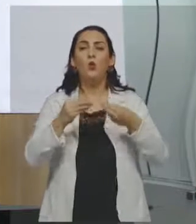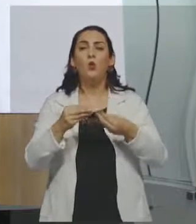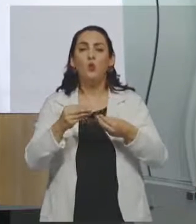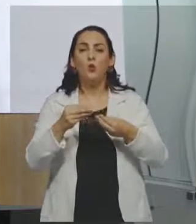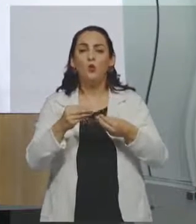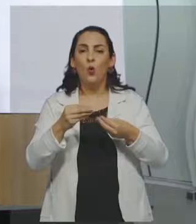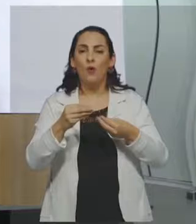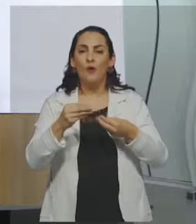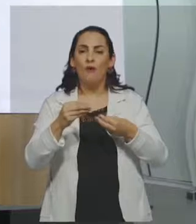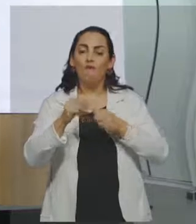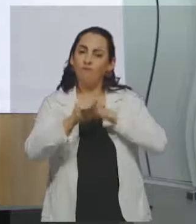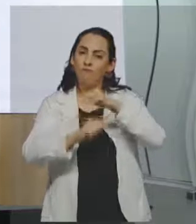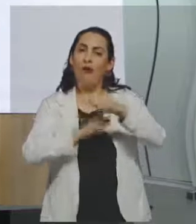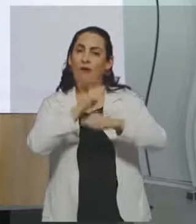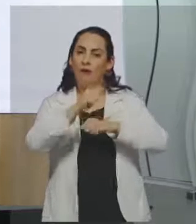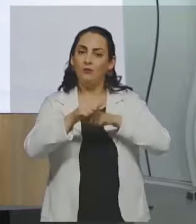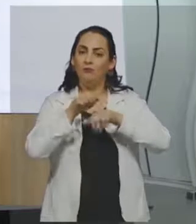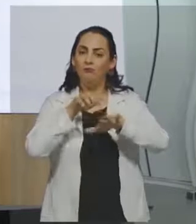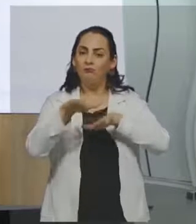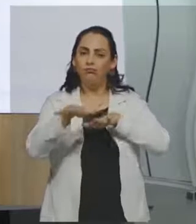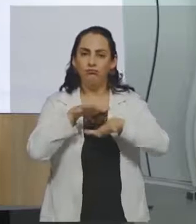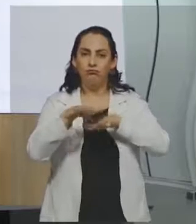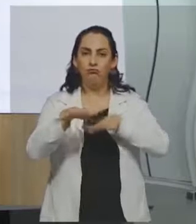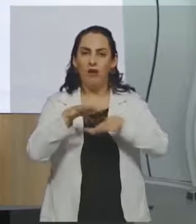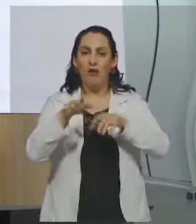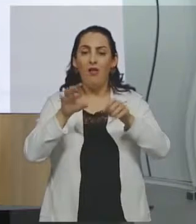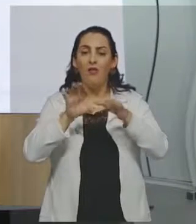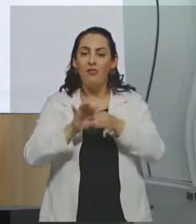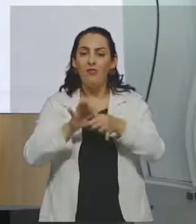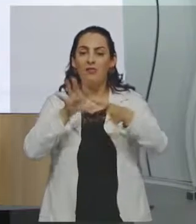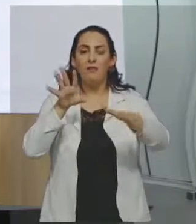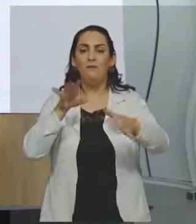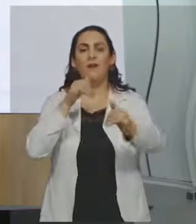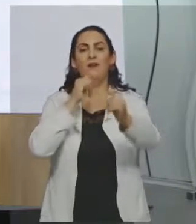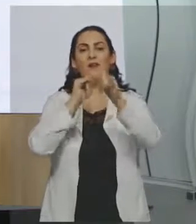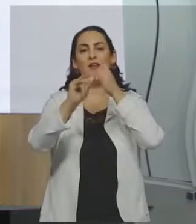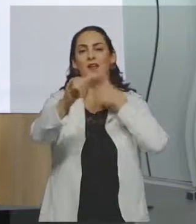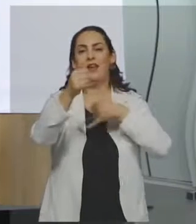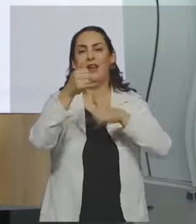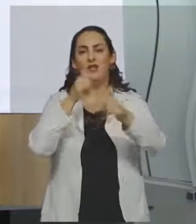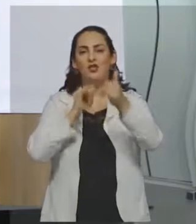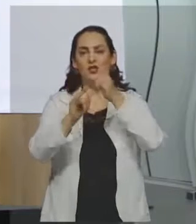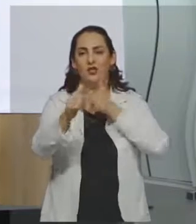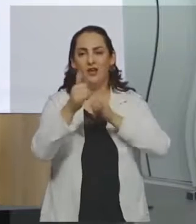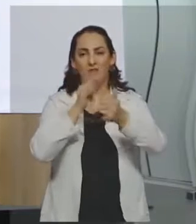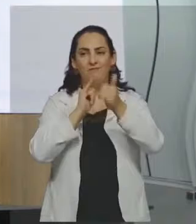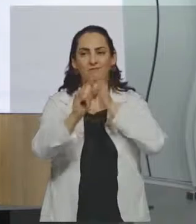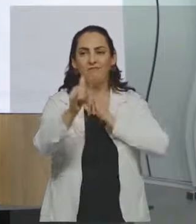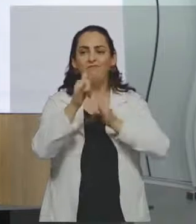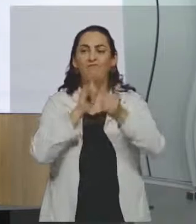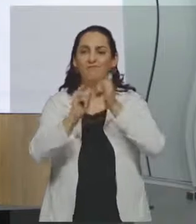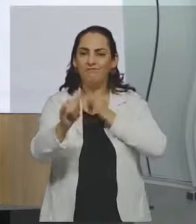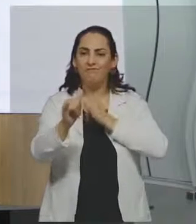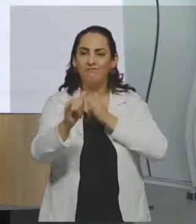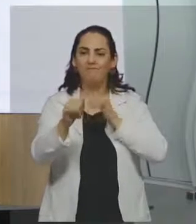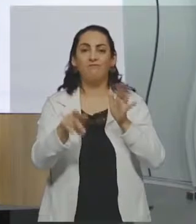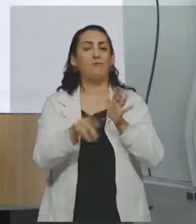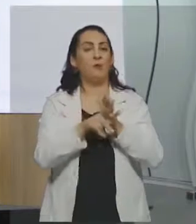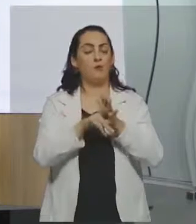dizer? Que se os elétrons estivessem em movimento ali dentro do átomo, eles deveriam liberar energia em forma